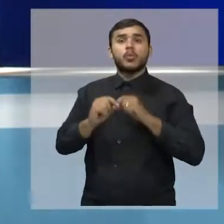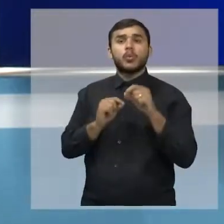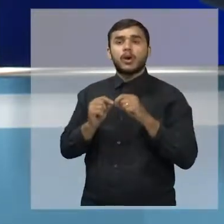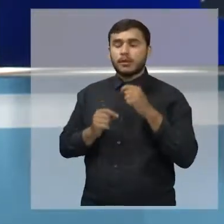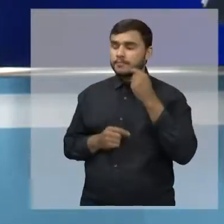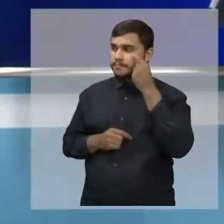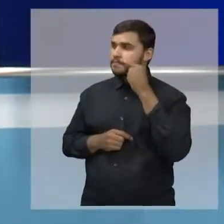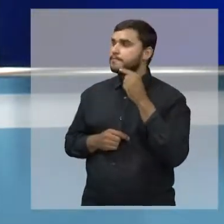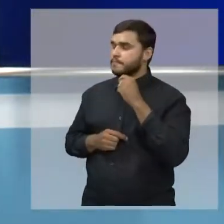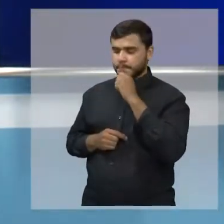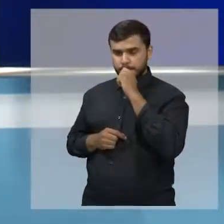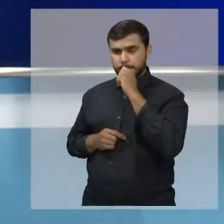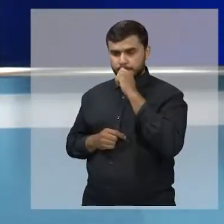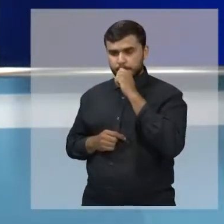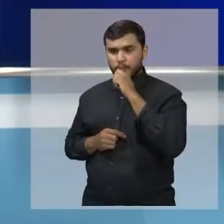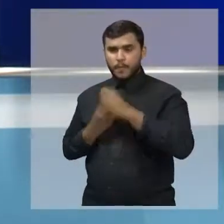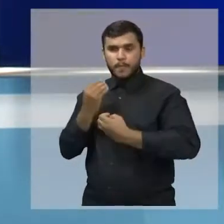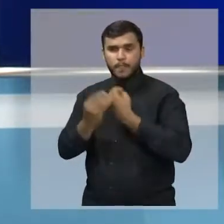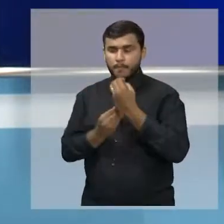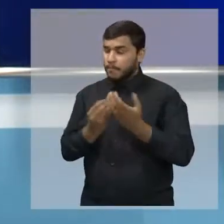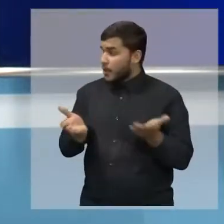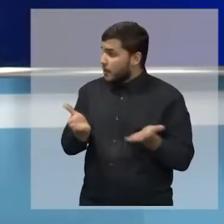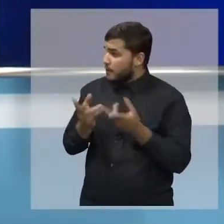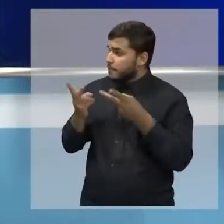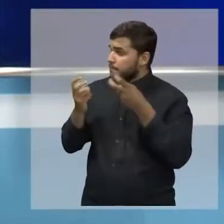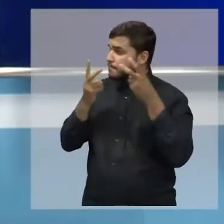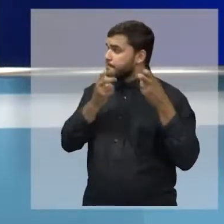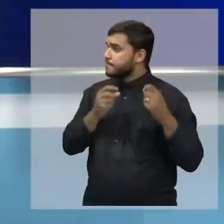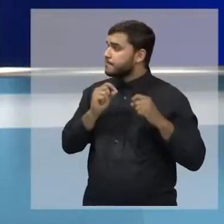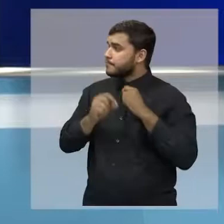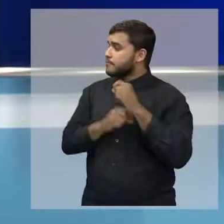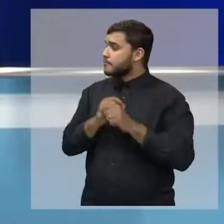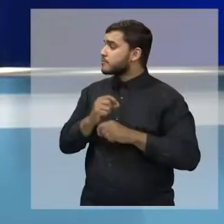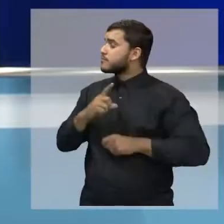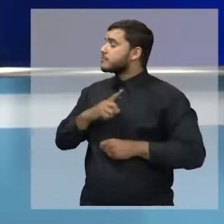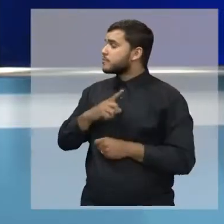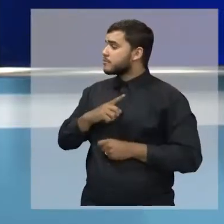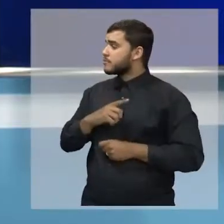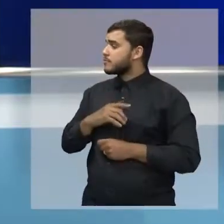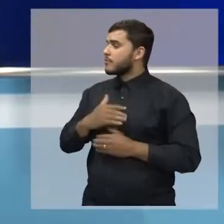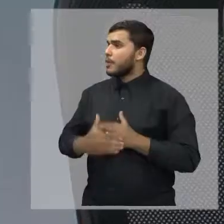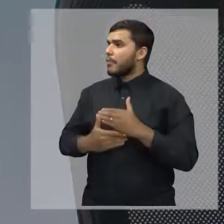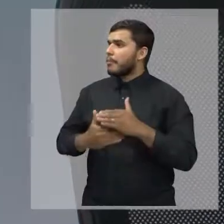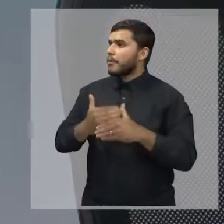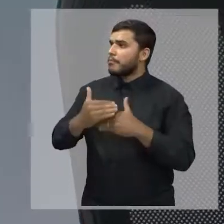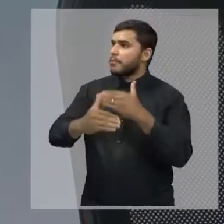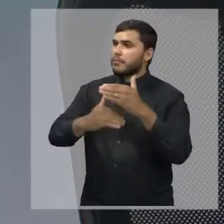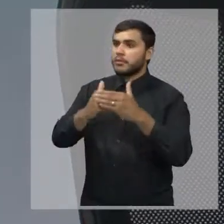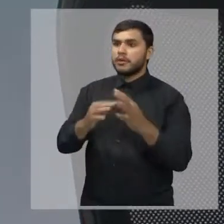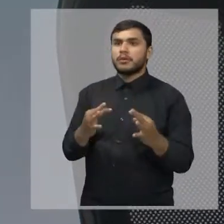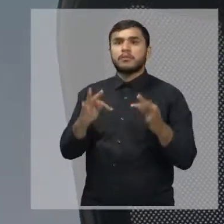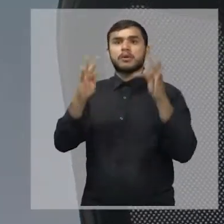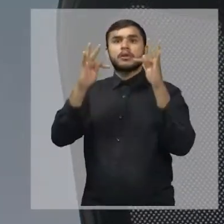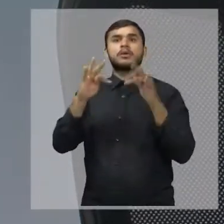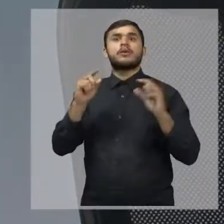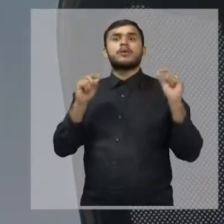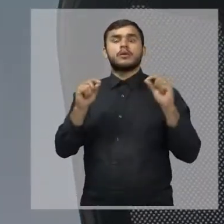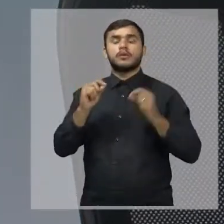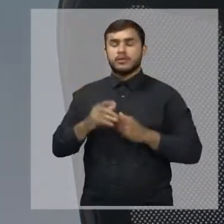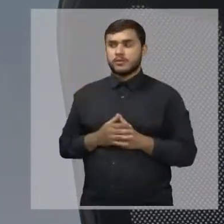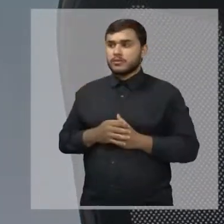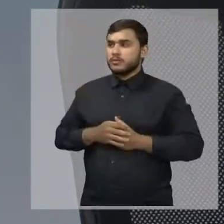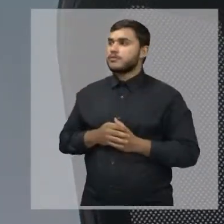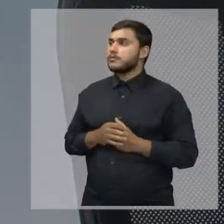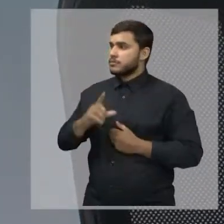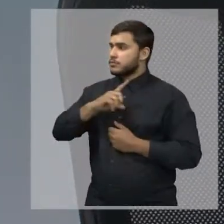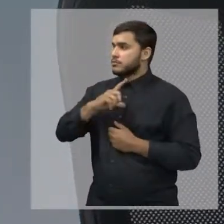mais sensíveis que a gente tem, acompanhando paralelamente esse desenvolvimento da tecnologia a partir do que eu chamei do reconhecimento